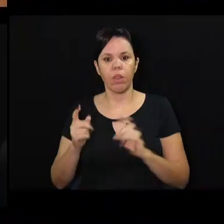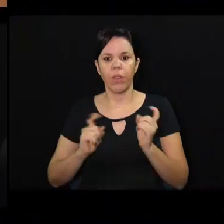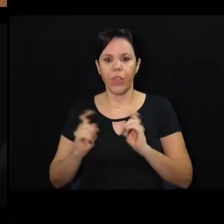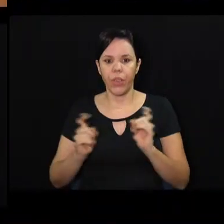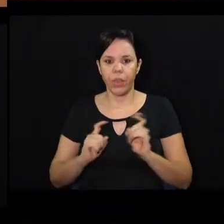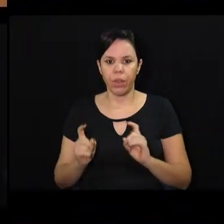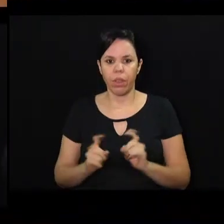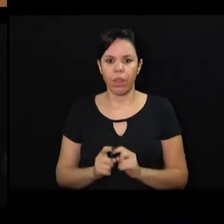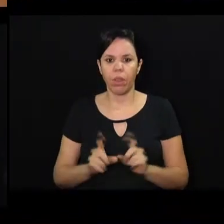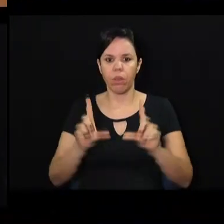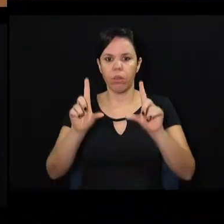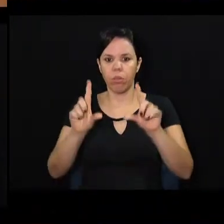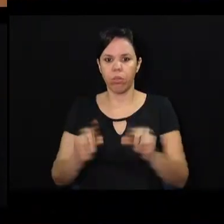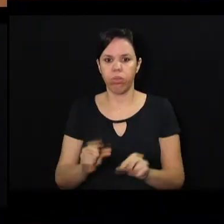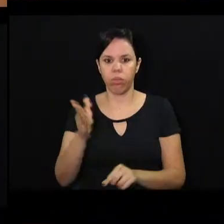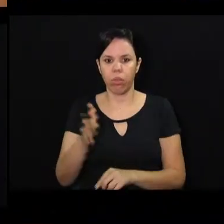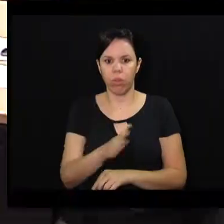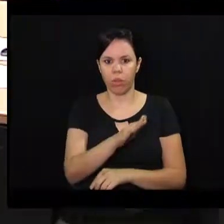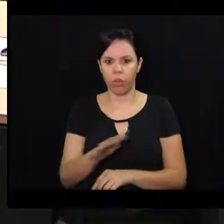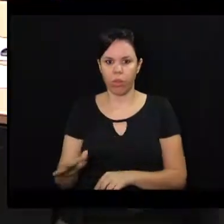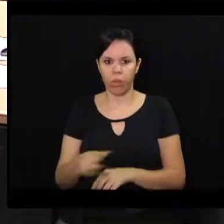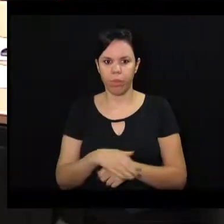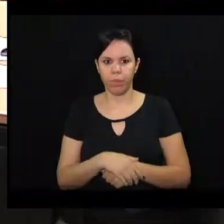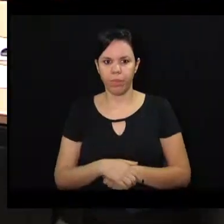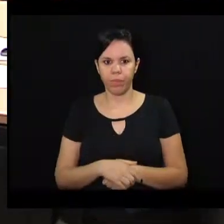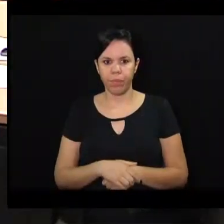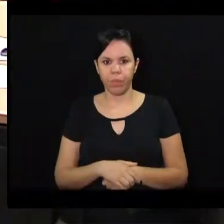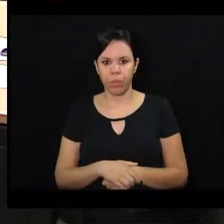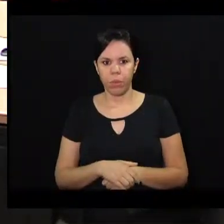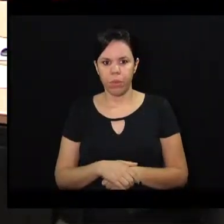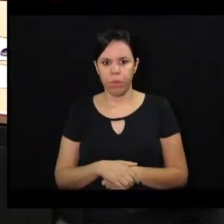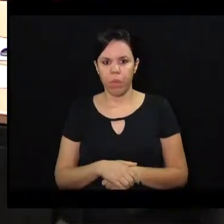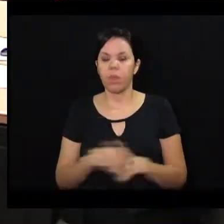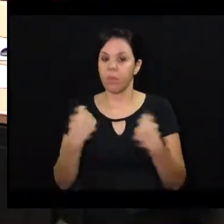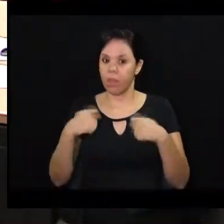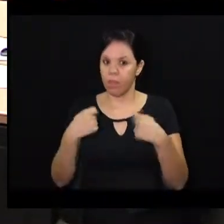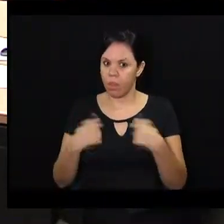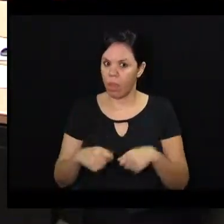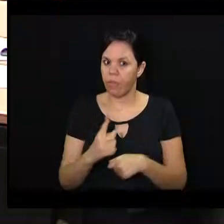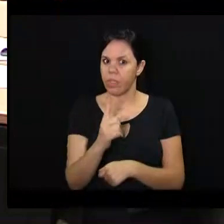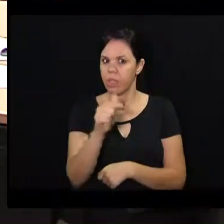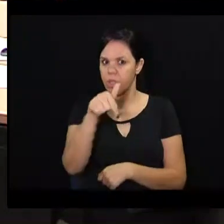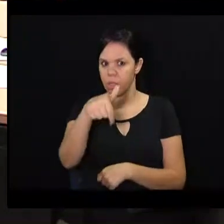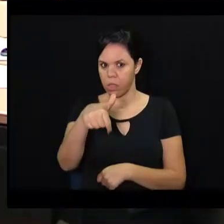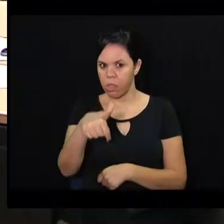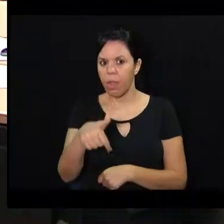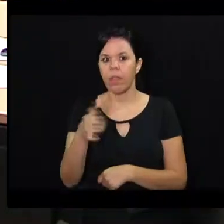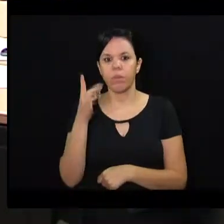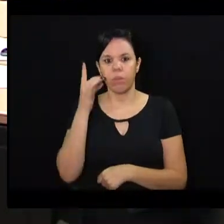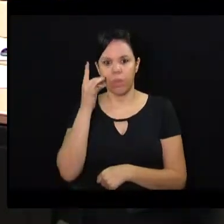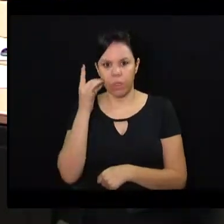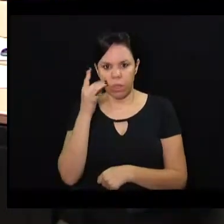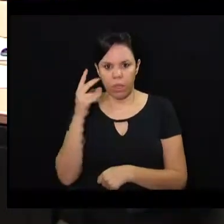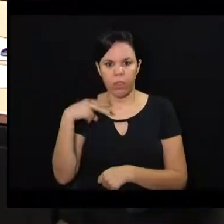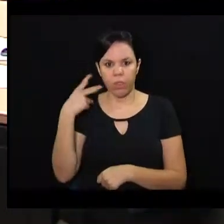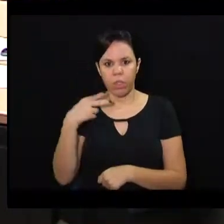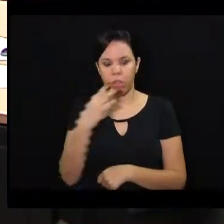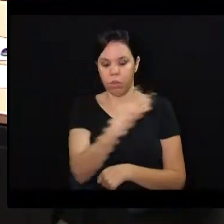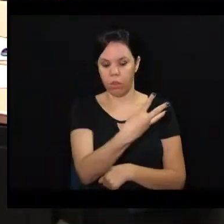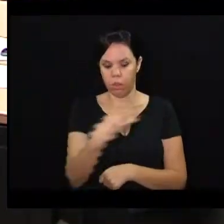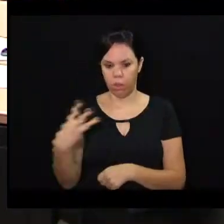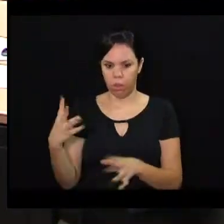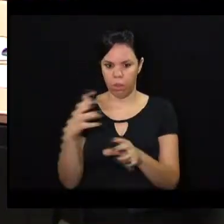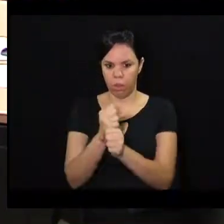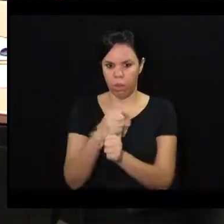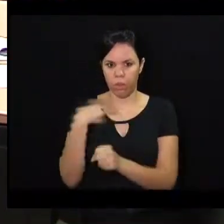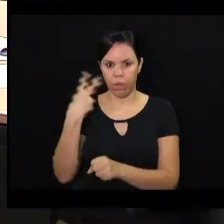está, portanto, encerrada a sessão. Era necessária a presença de pelo menos 17 dos 33 vereadores para que o resultado